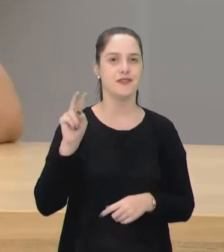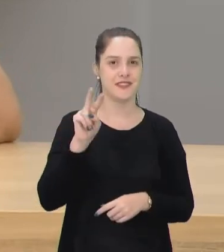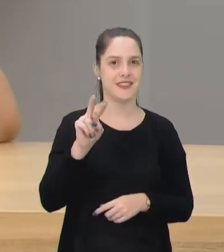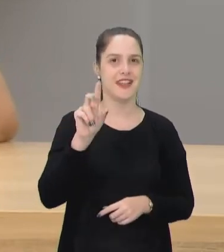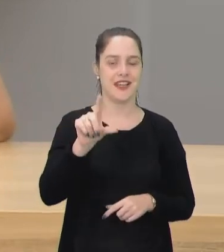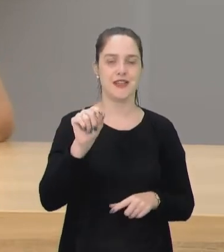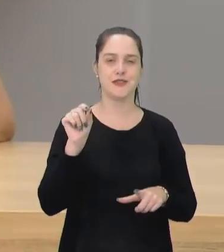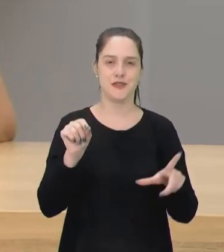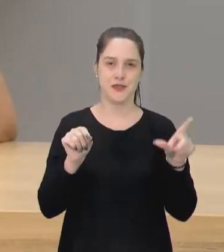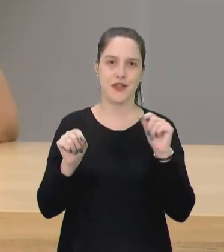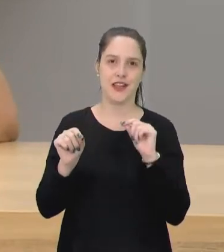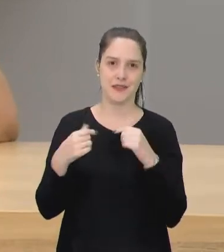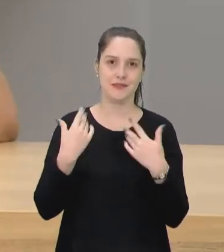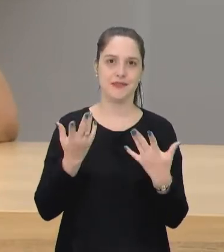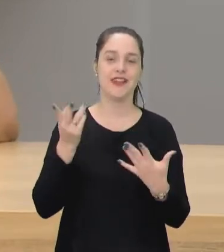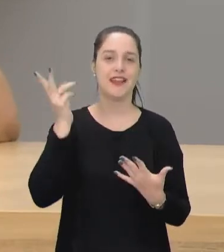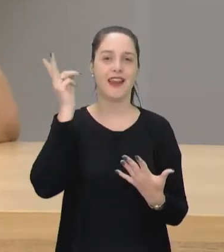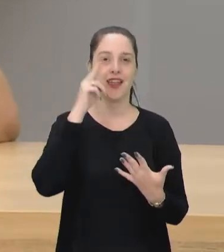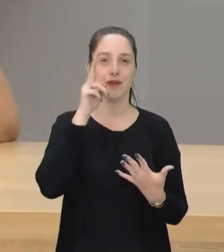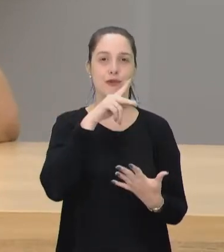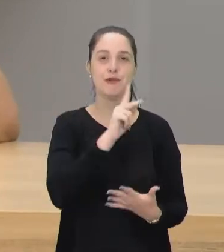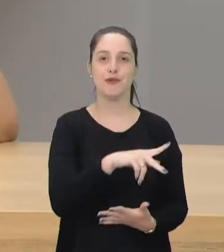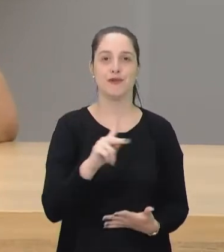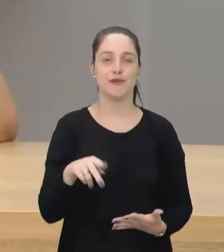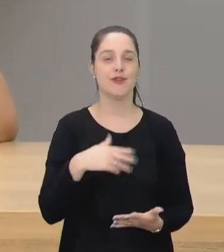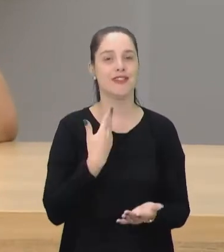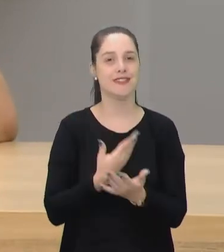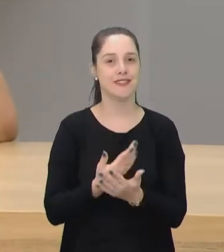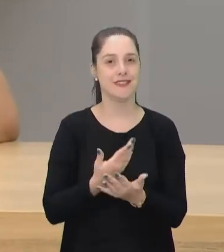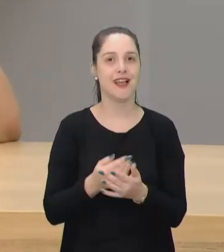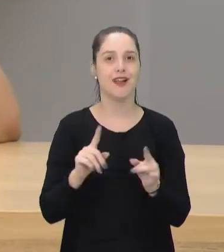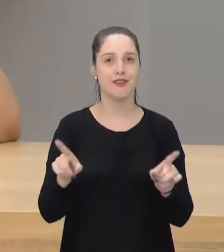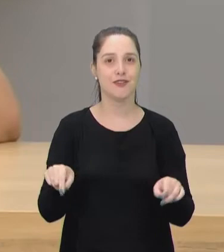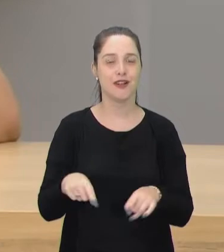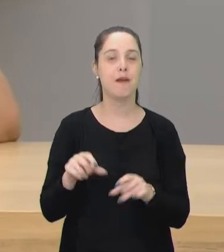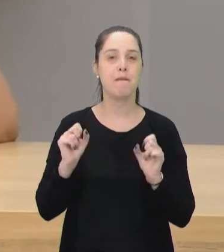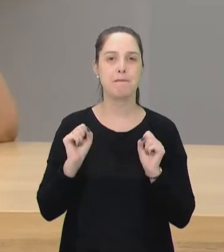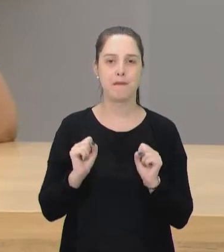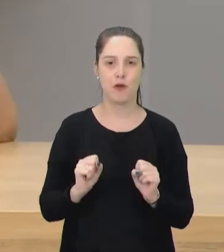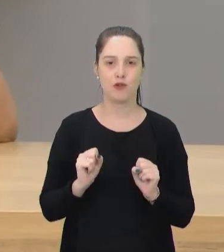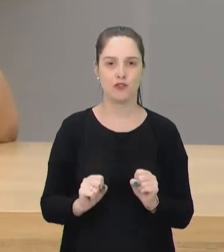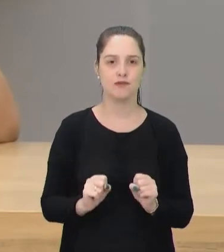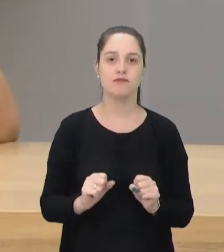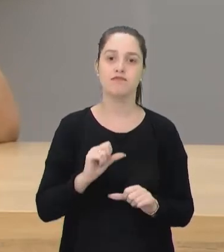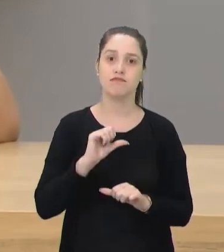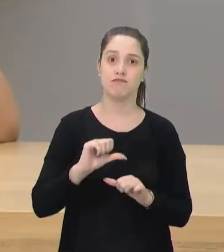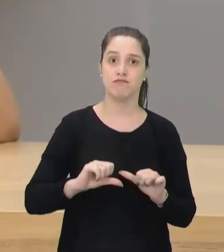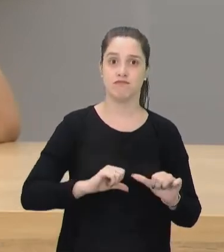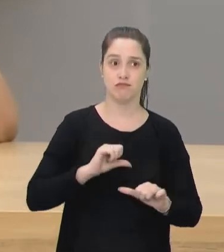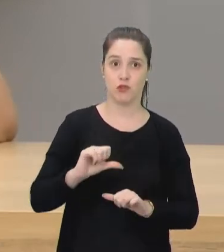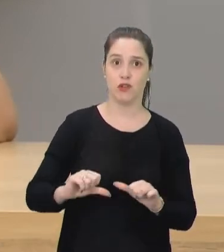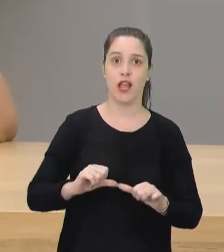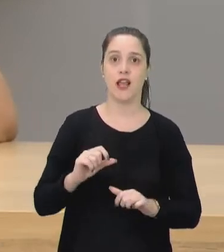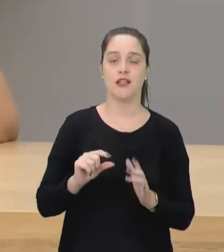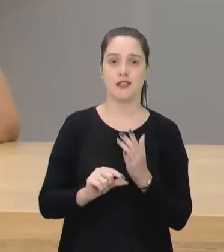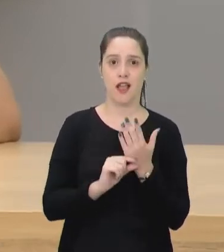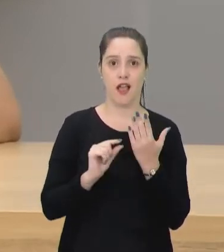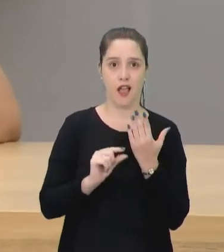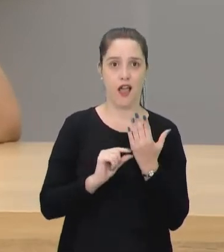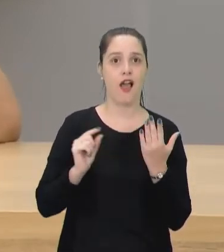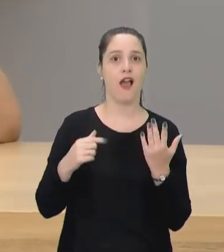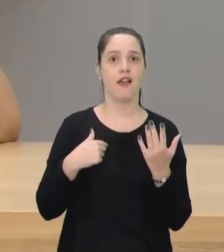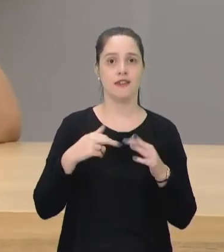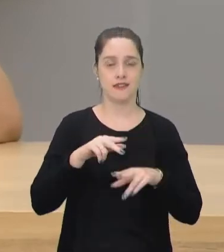escolheram, tá? Lembrando que o professor, em sala de aula, ele pode mudar aí os autores, ele tem